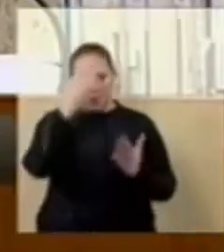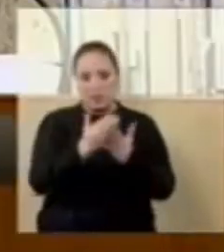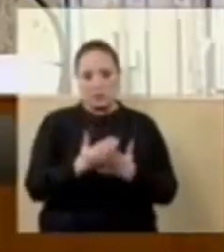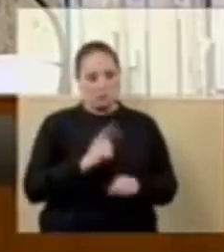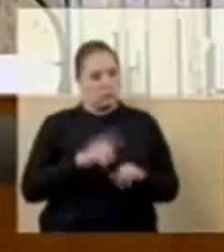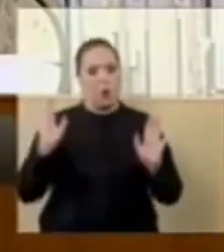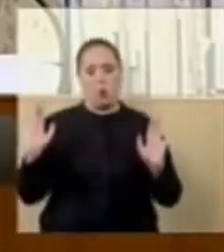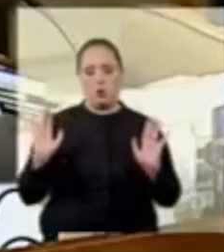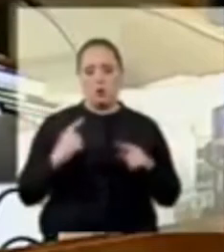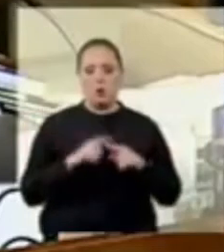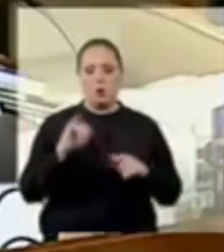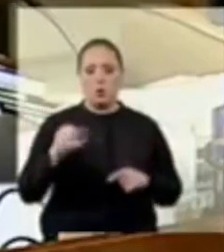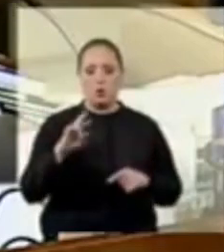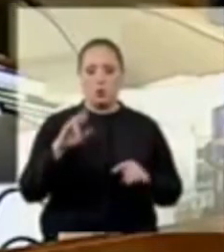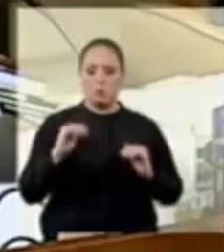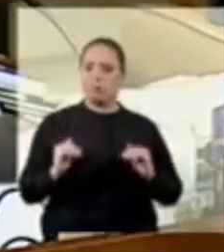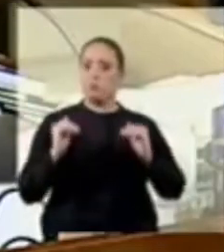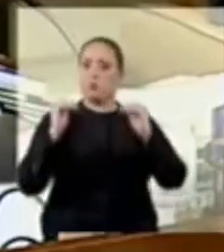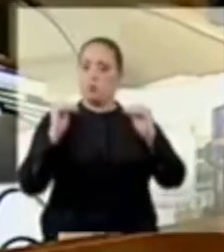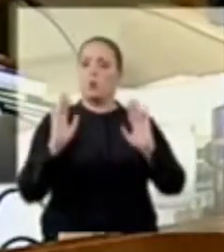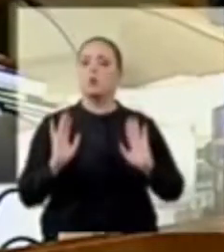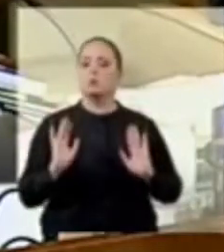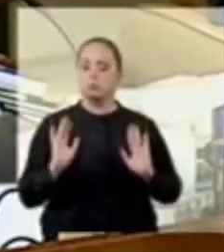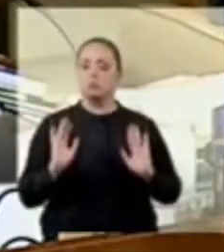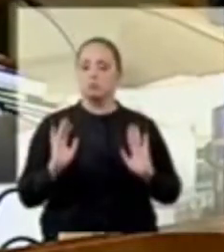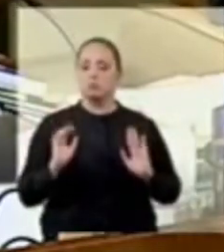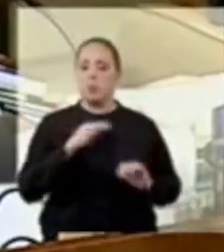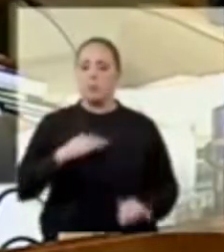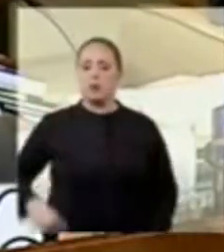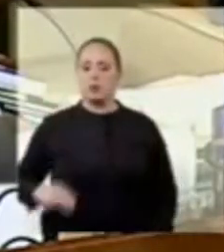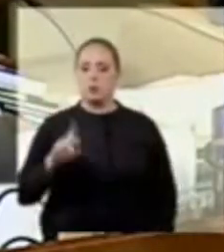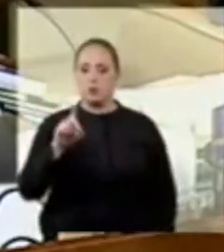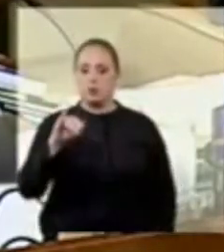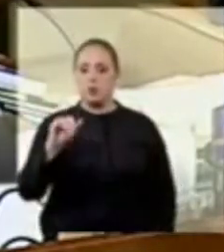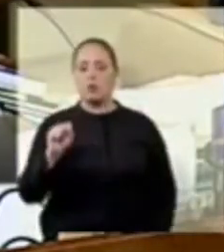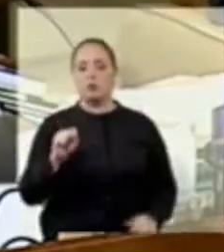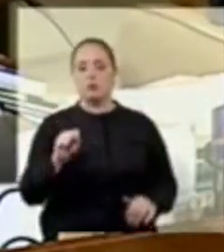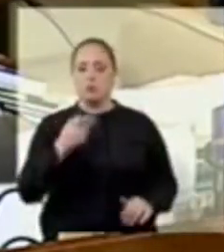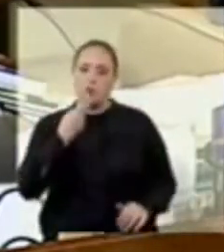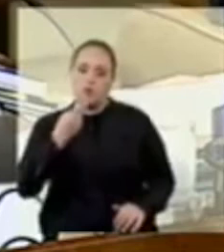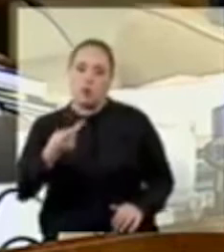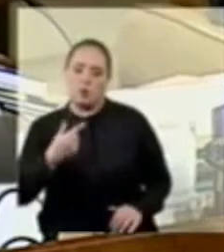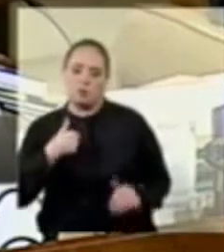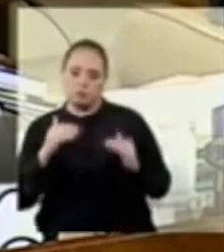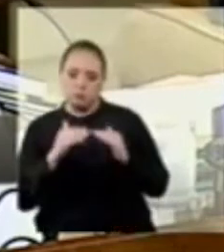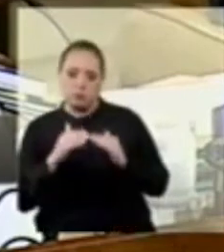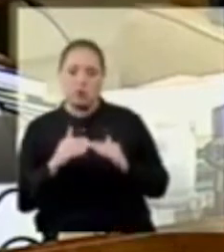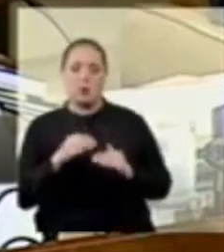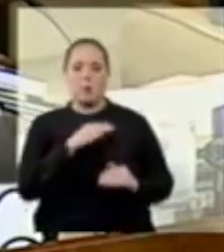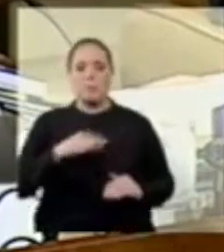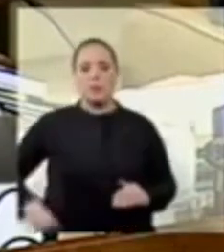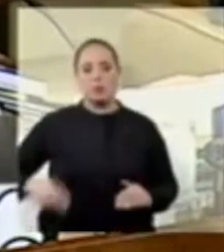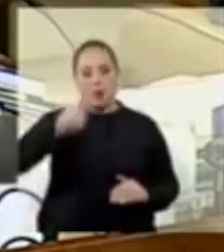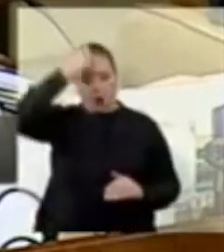o júri é soberano e no stop manifestou esse entendimento eu decidi assim na primeira turma ministro alexandre também já